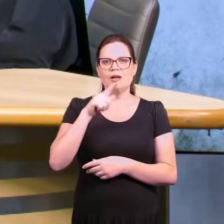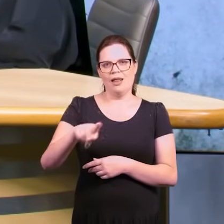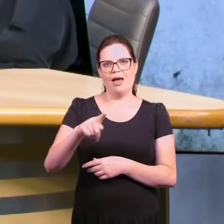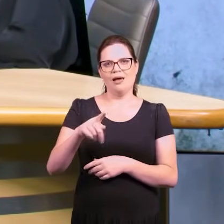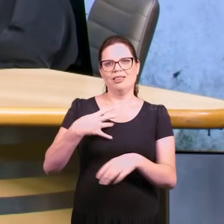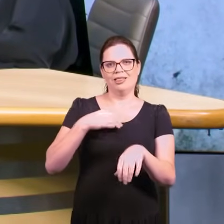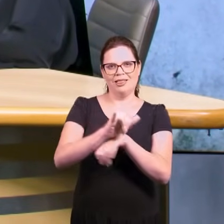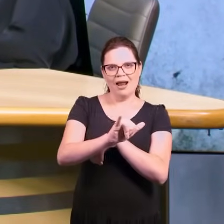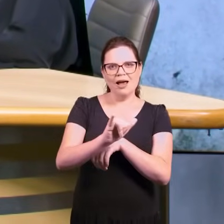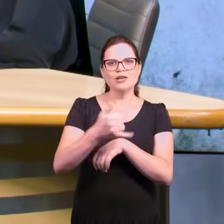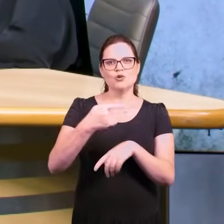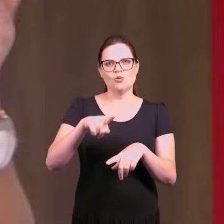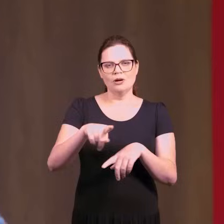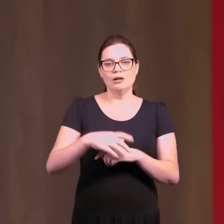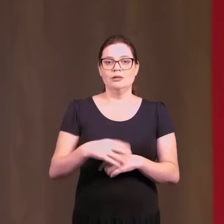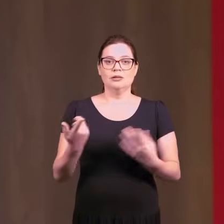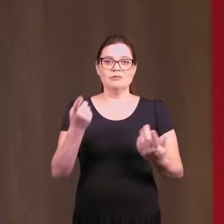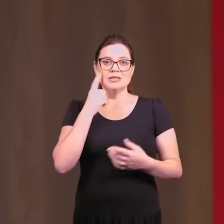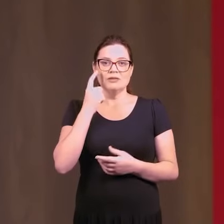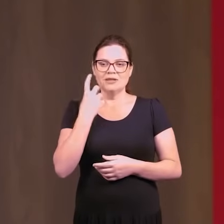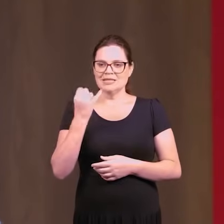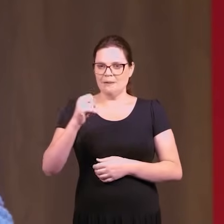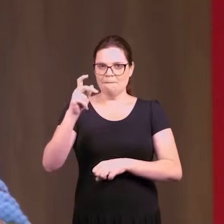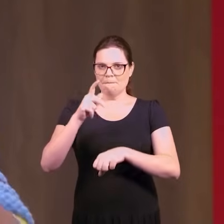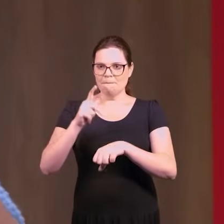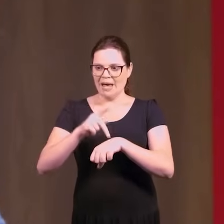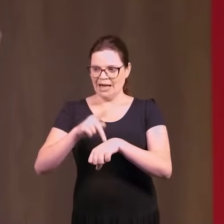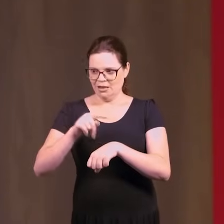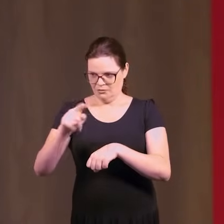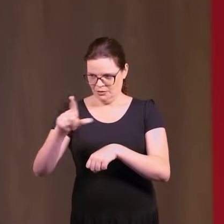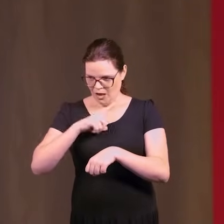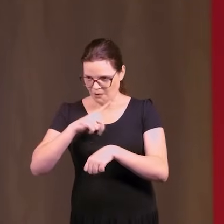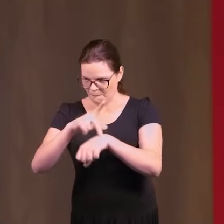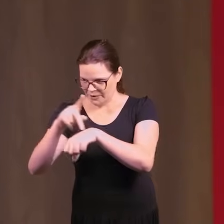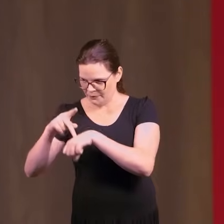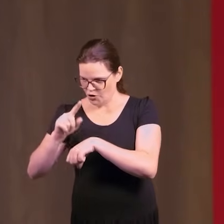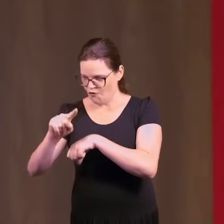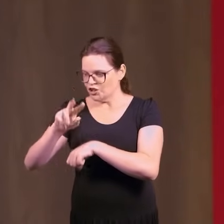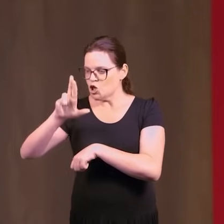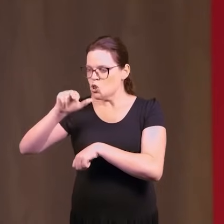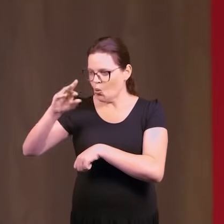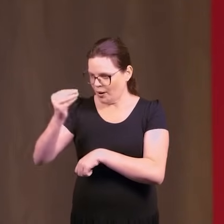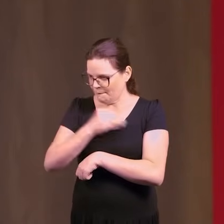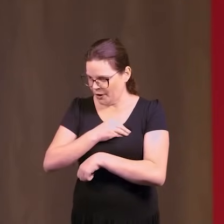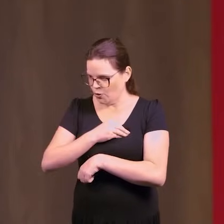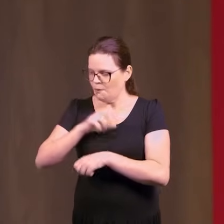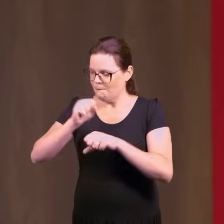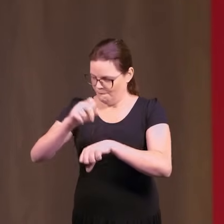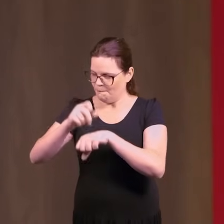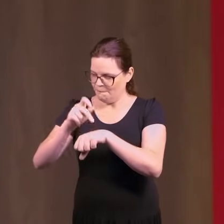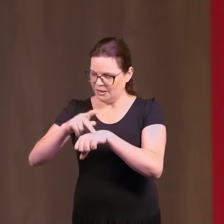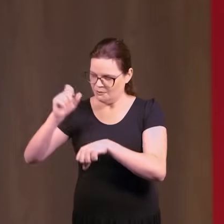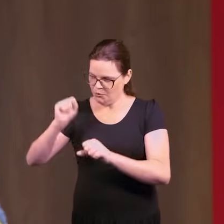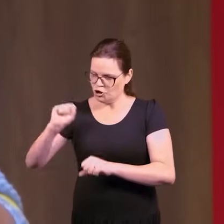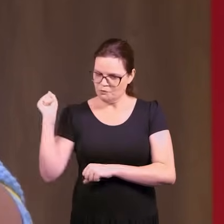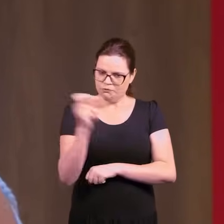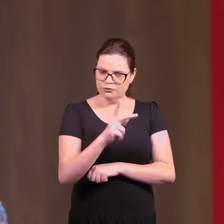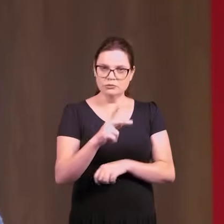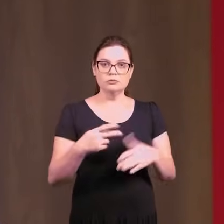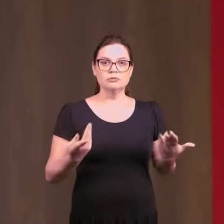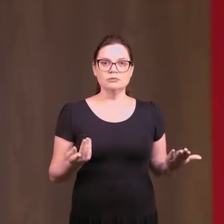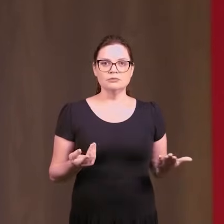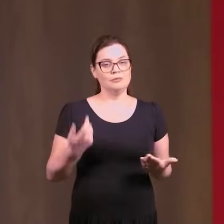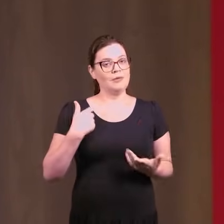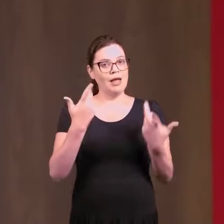ali, né? Quem não tem pecado atira a primeira pedra. Eu vou contar aqui uma experiência que eu testemunhei e via, e depois fui